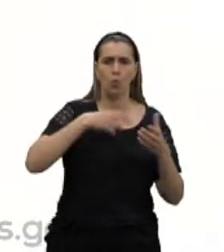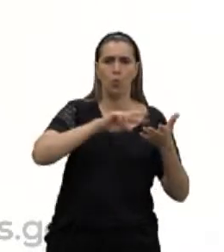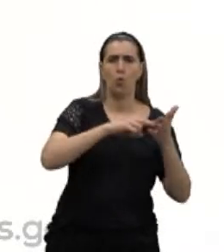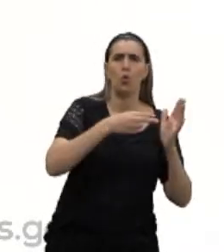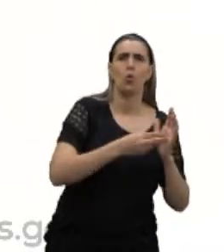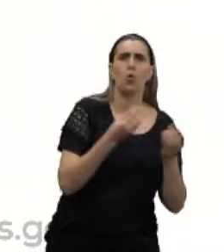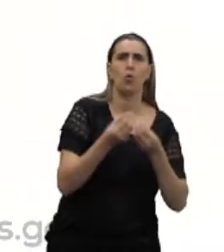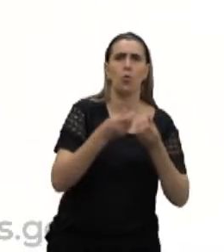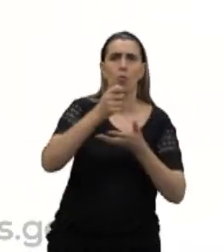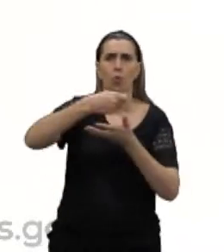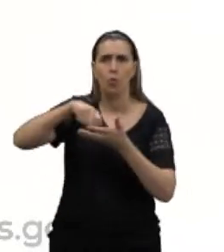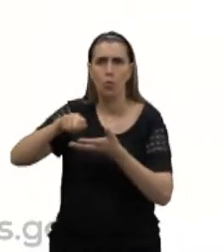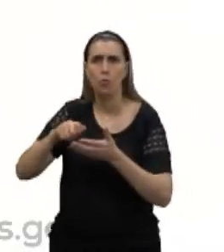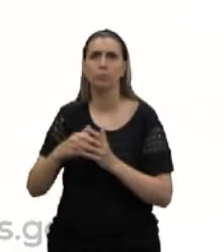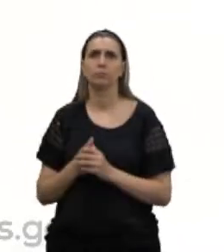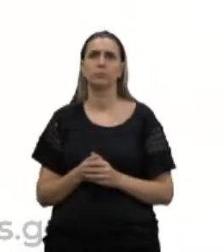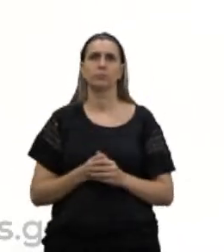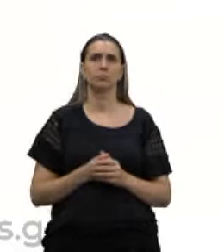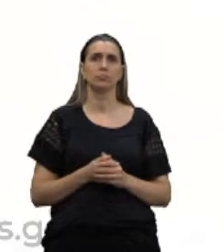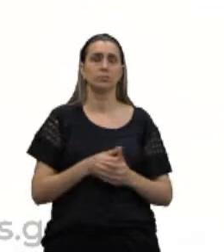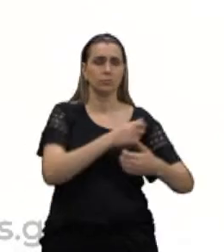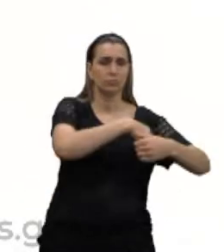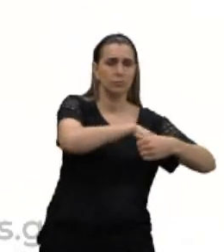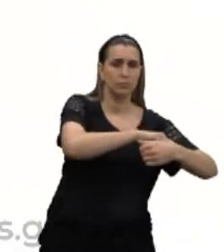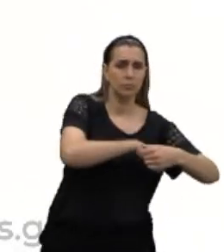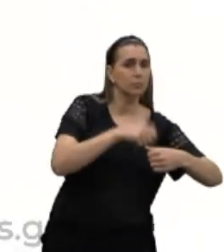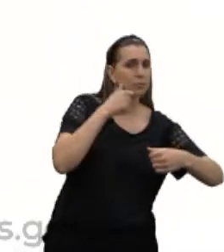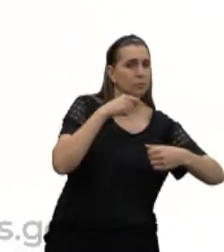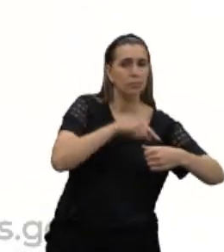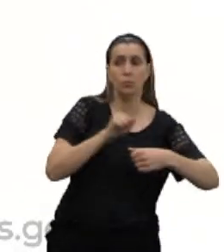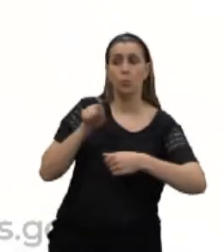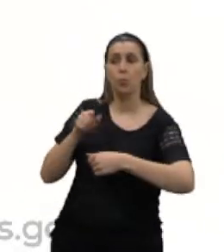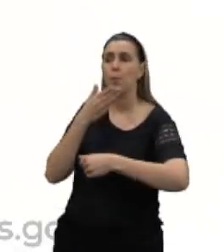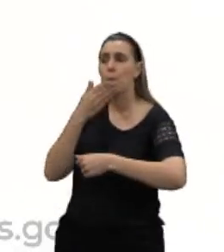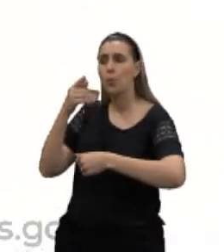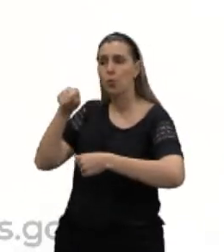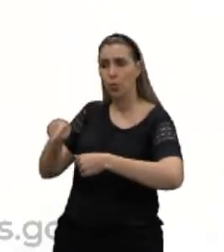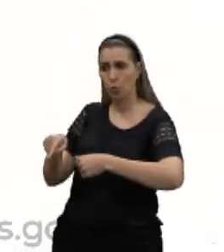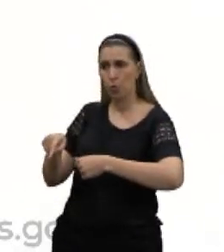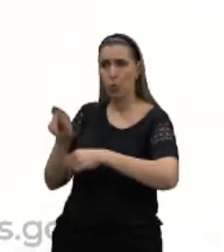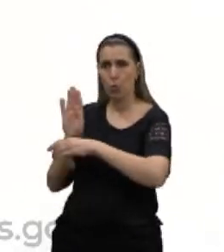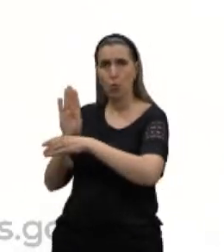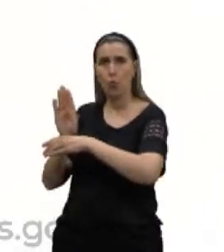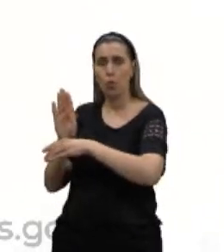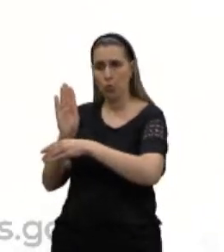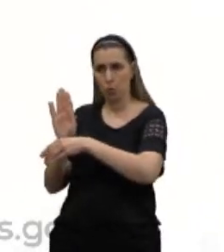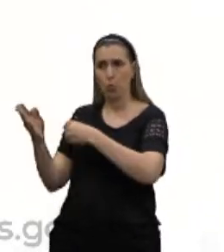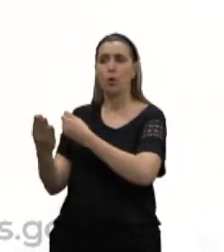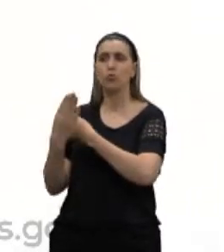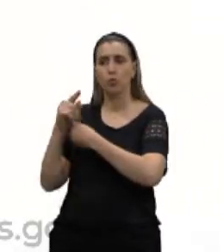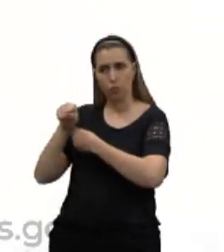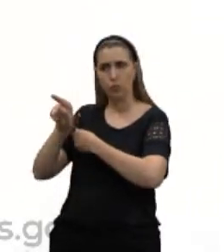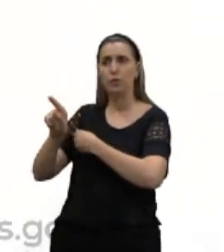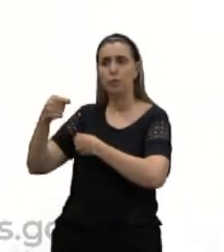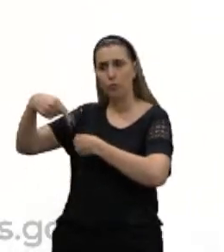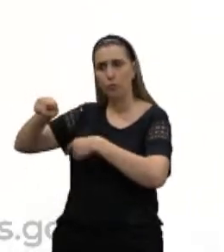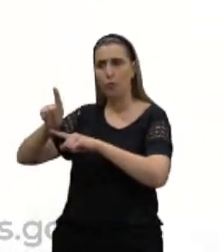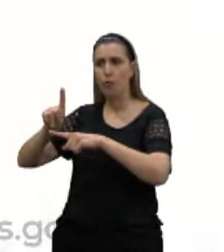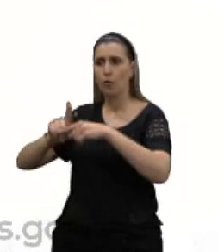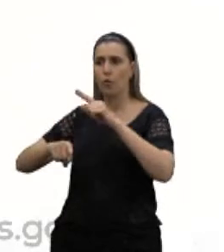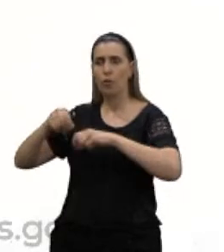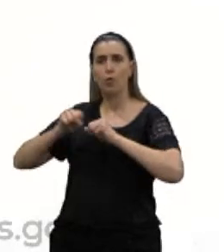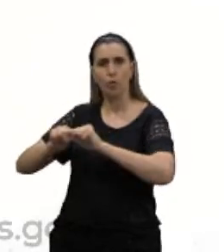Como eu corrijo isso? A cozinheira pediu que o ajudante fosse ao supermercado, mantendo ali